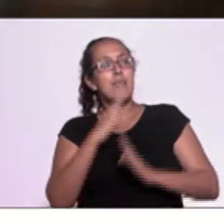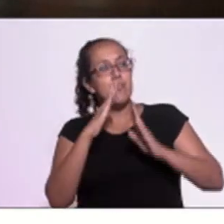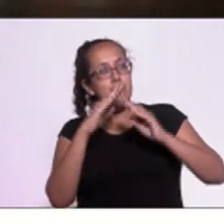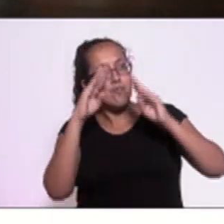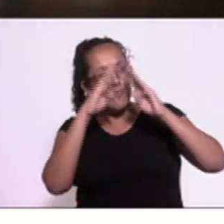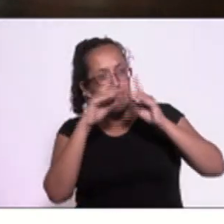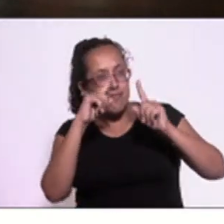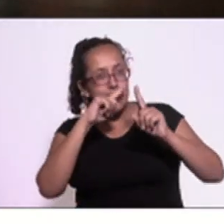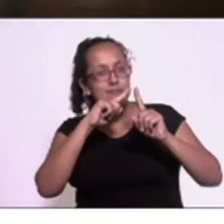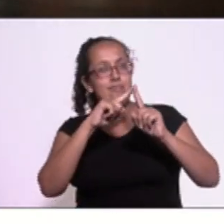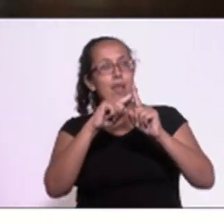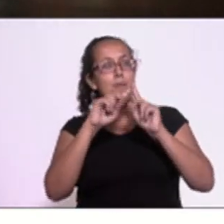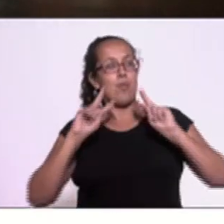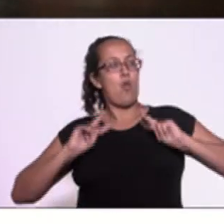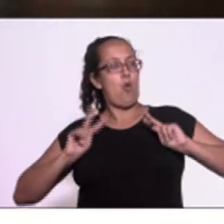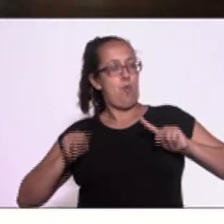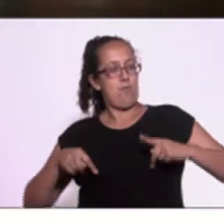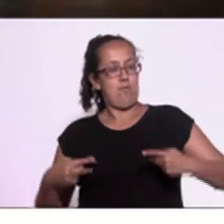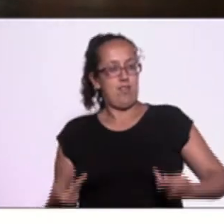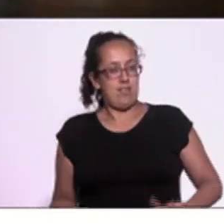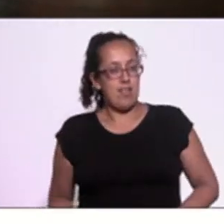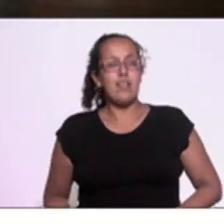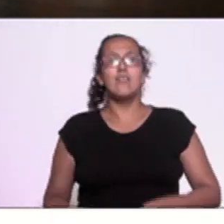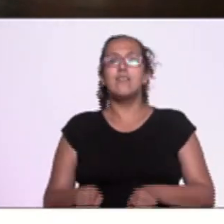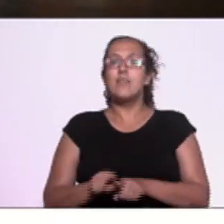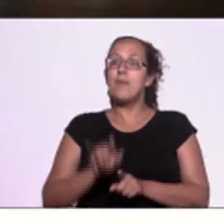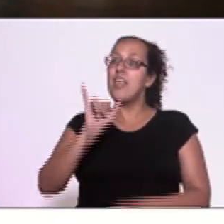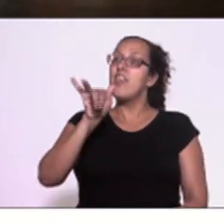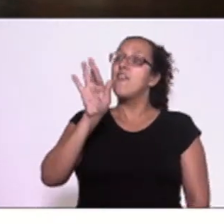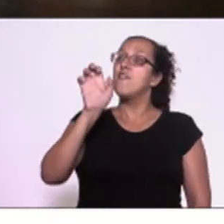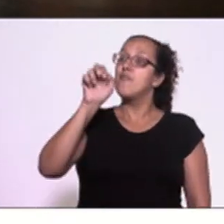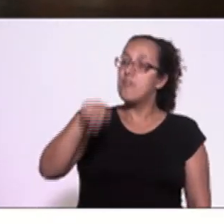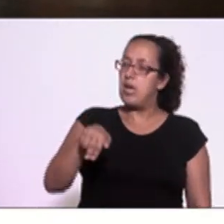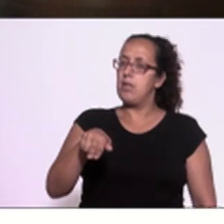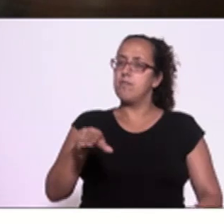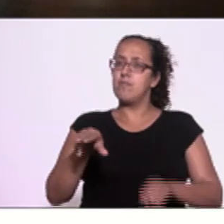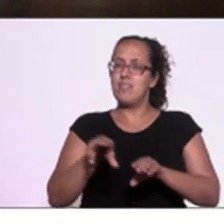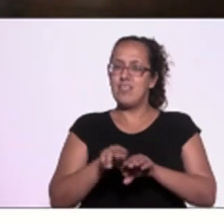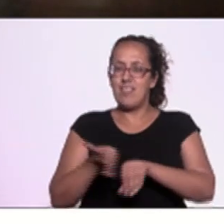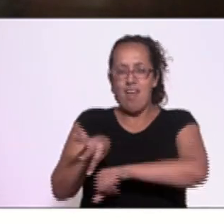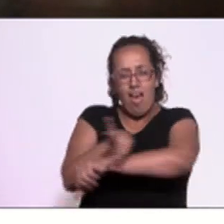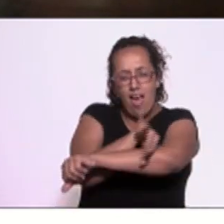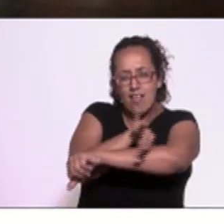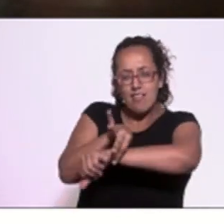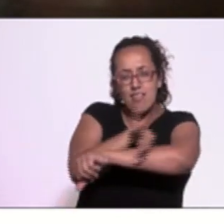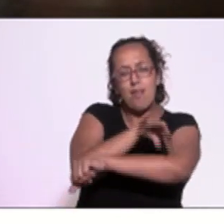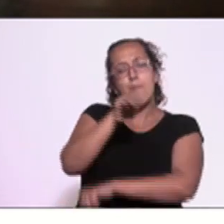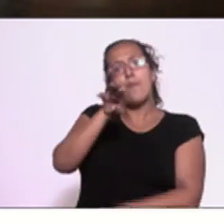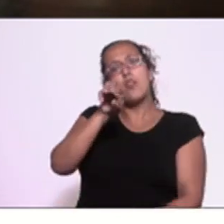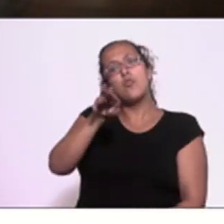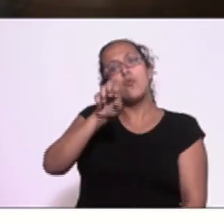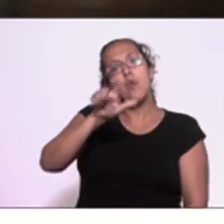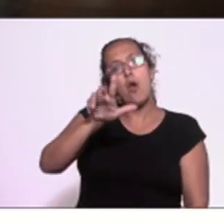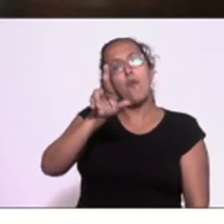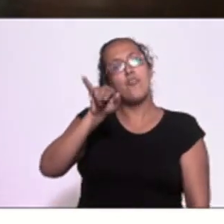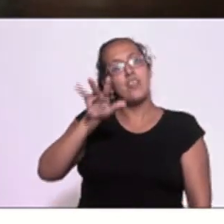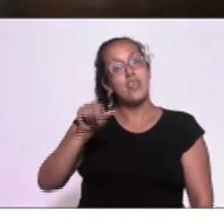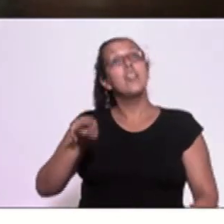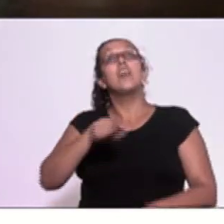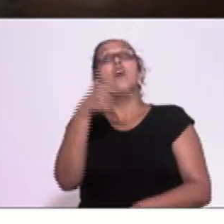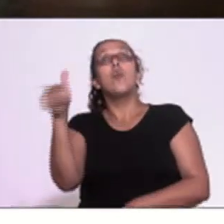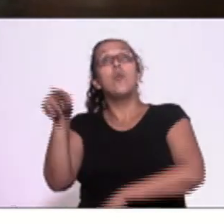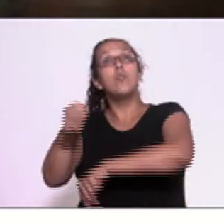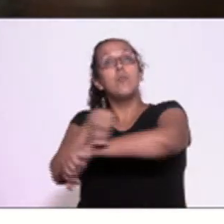Humanidade, ao ilustríssimo superintendente do IFAM, o arquiteto Manuel Vieira, também ao arquiteto